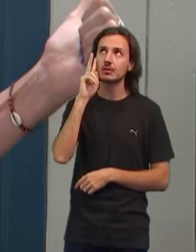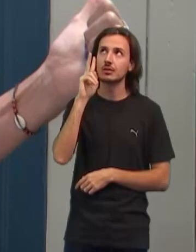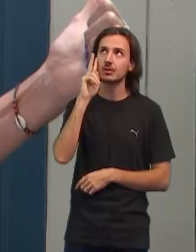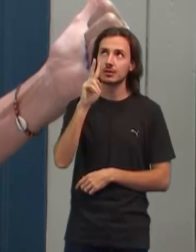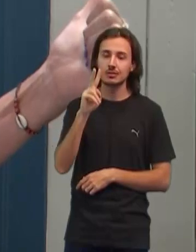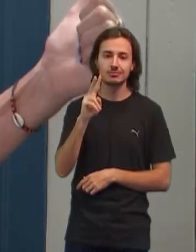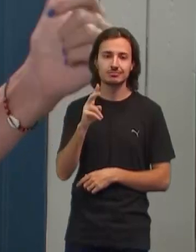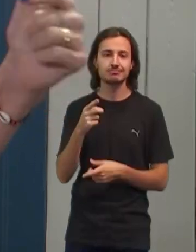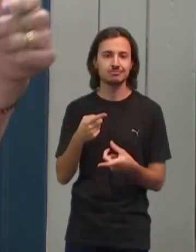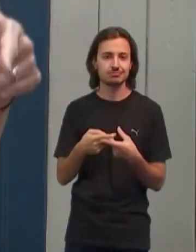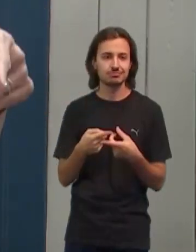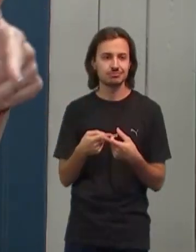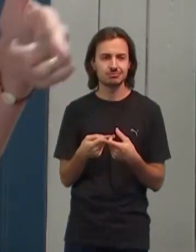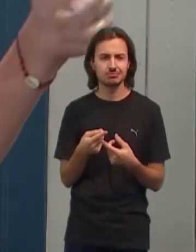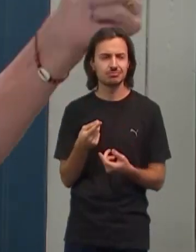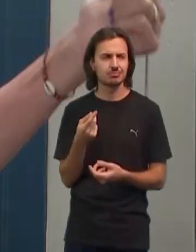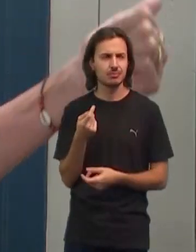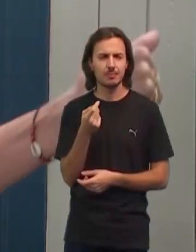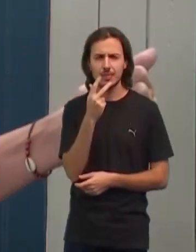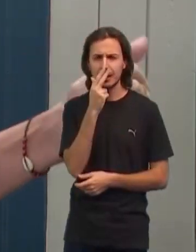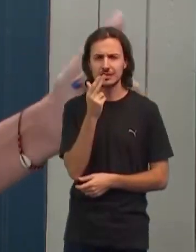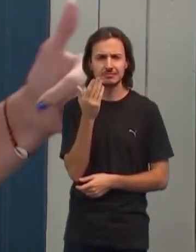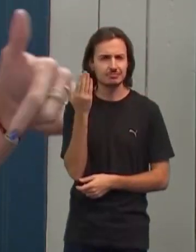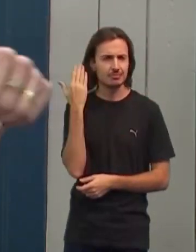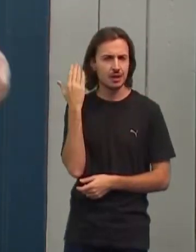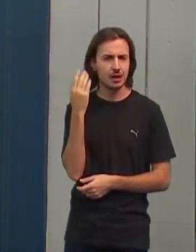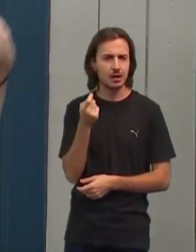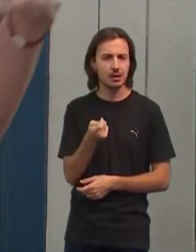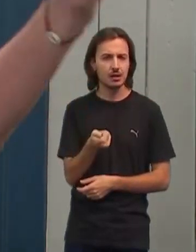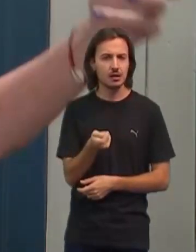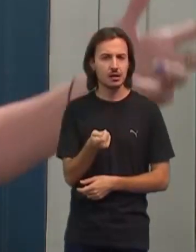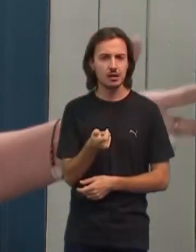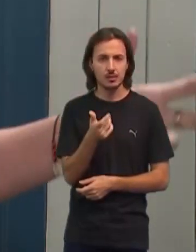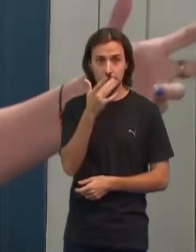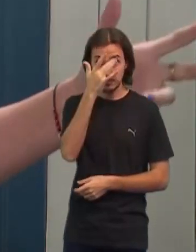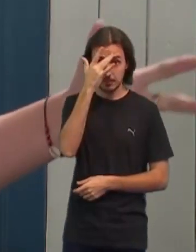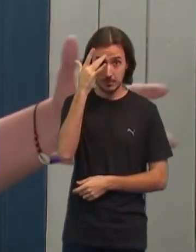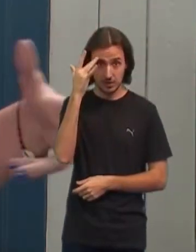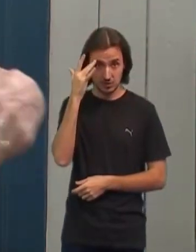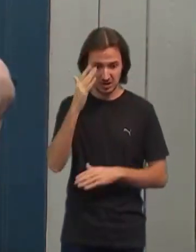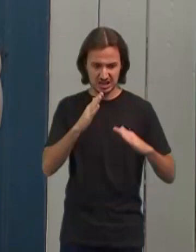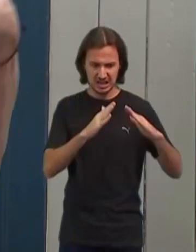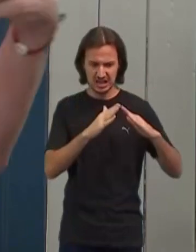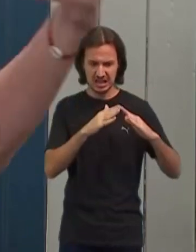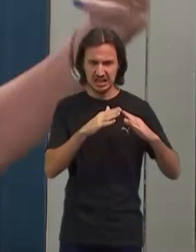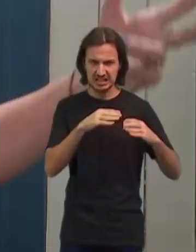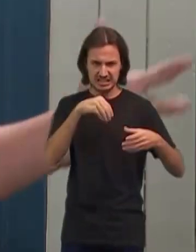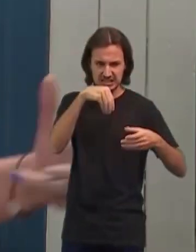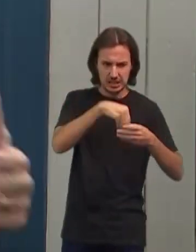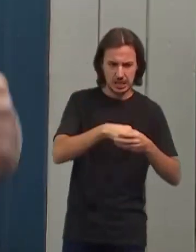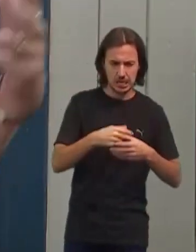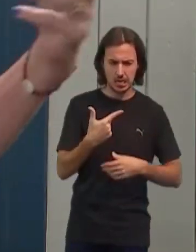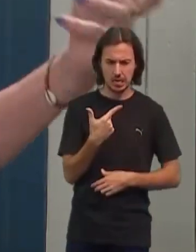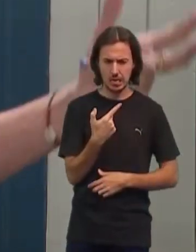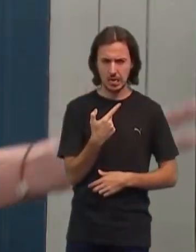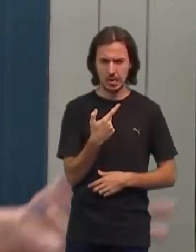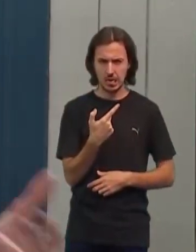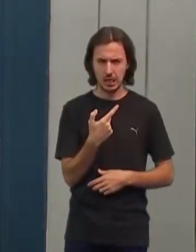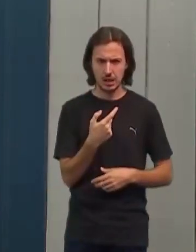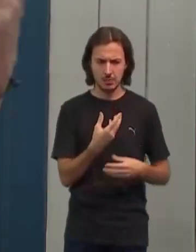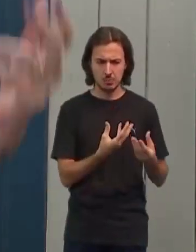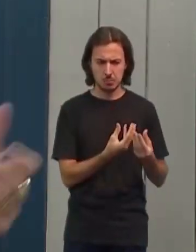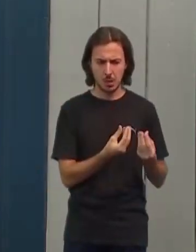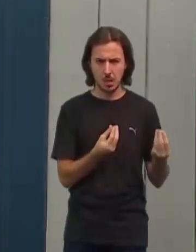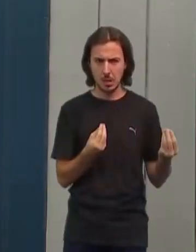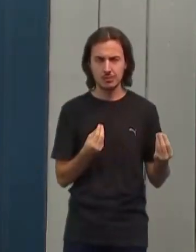que há poucos dias uma pessoa com vários armamentos dentro de casa, né, houve um estouro dentro